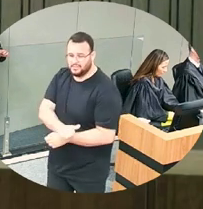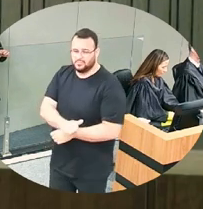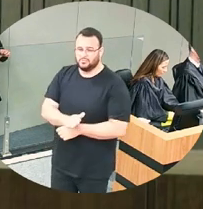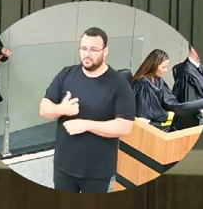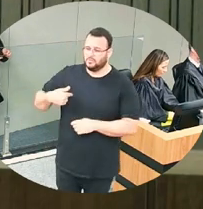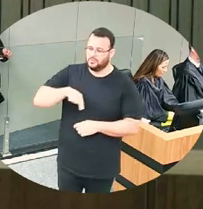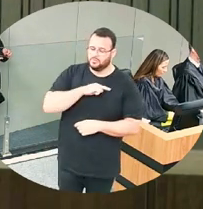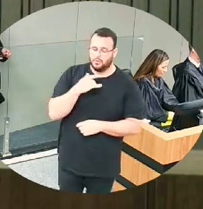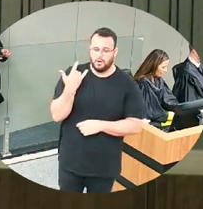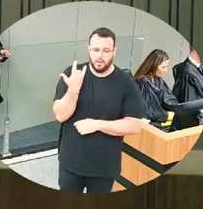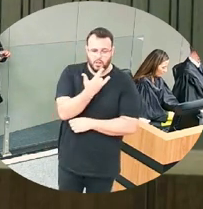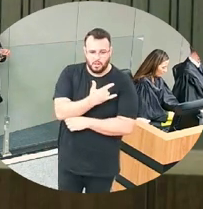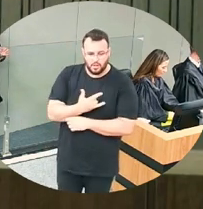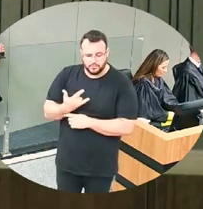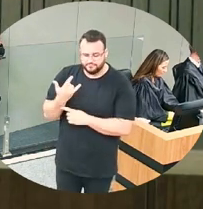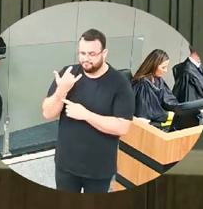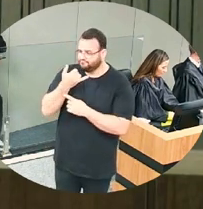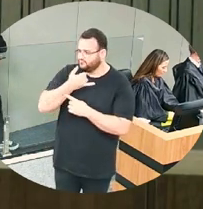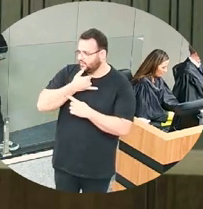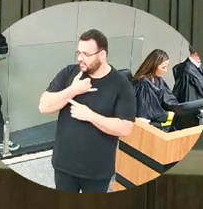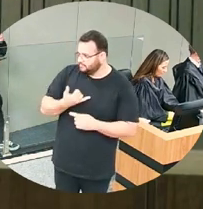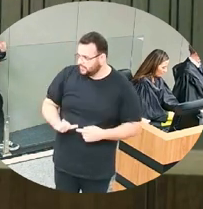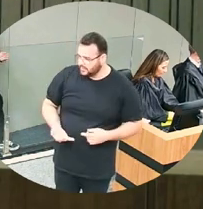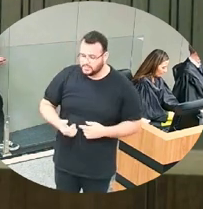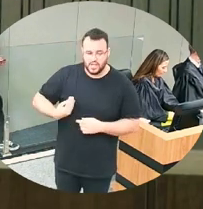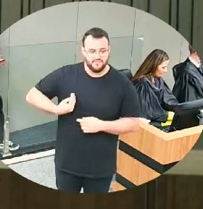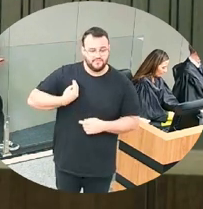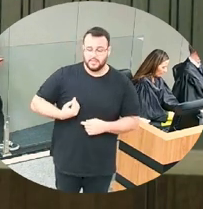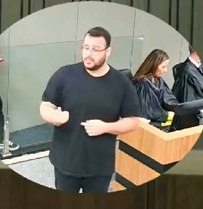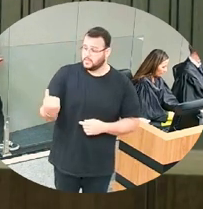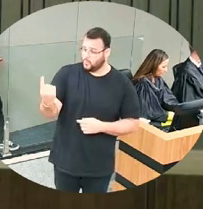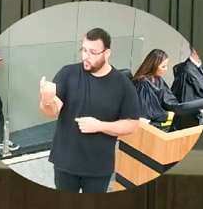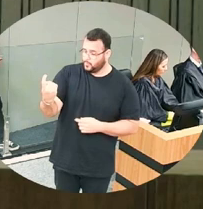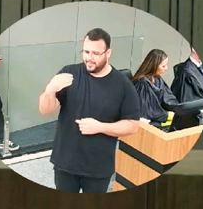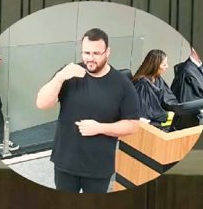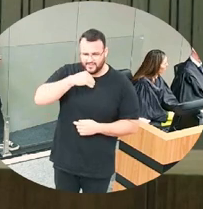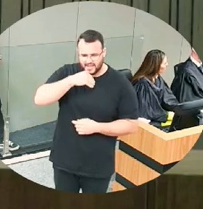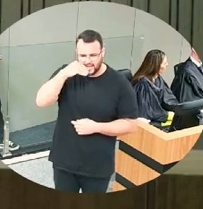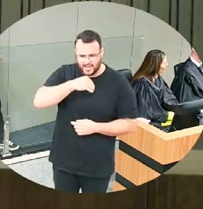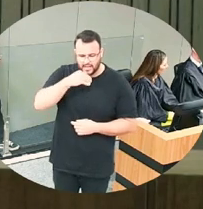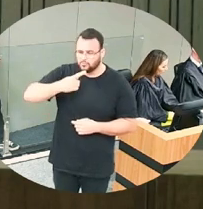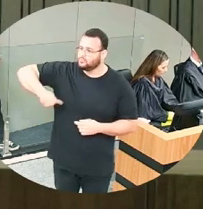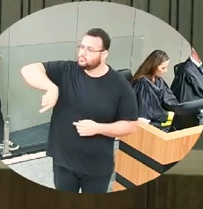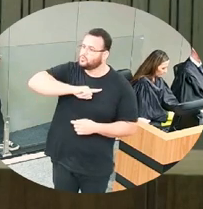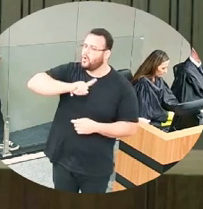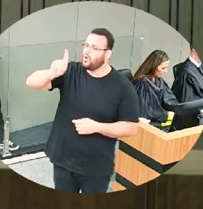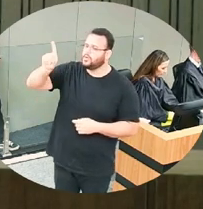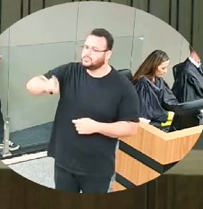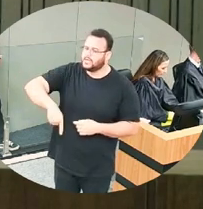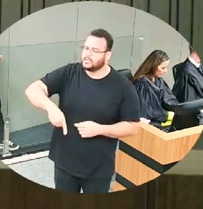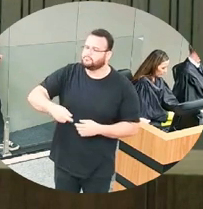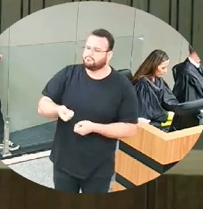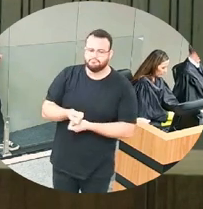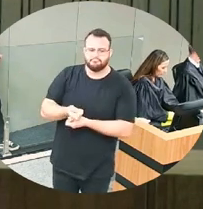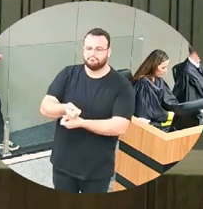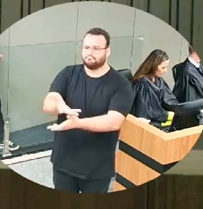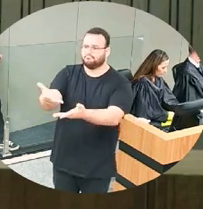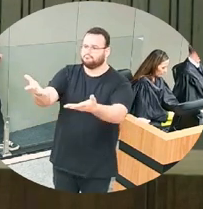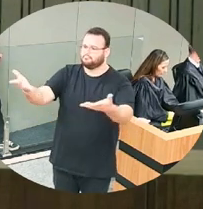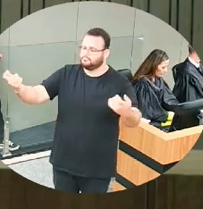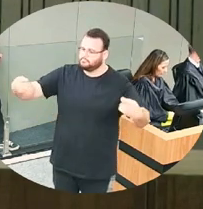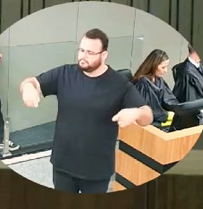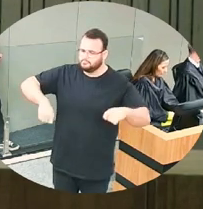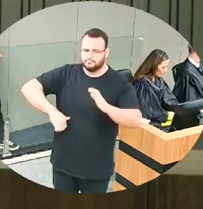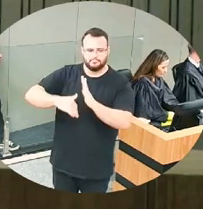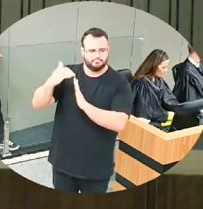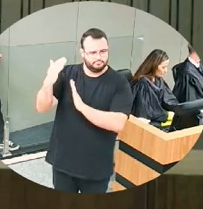Encantam infelizmente a vida é uma só é frágil e somos nós que daremos as cores a sua